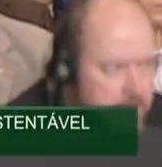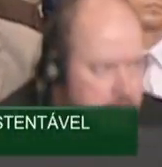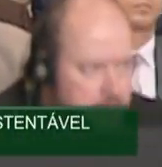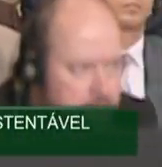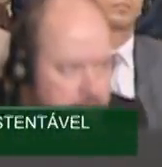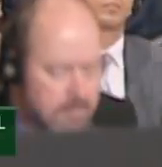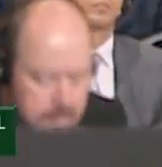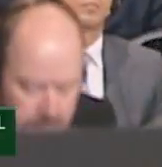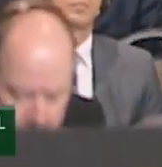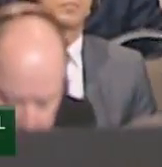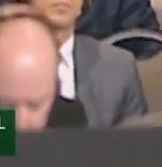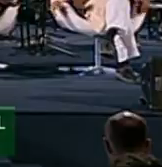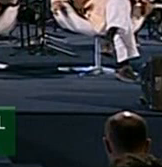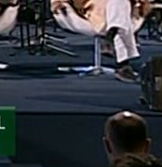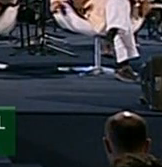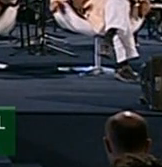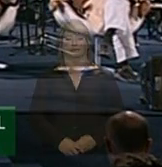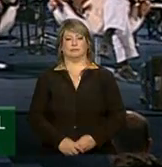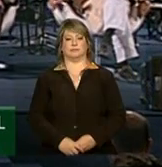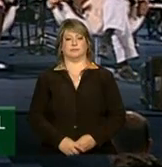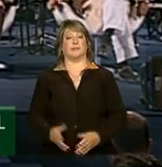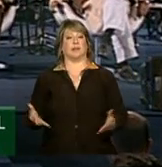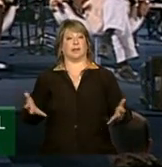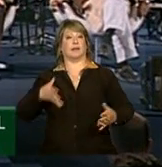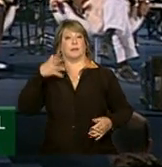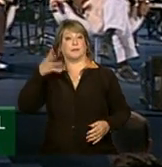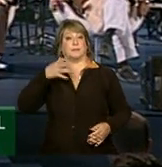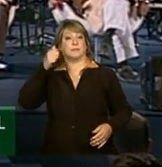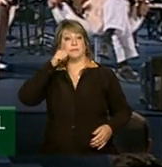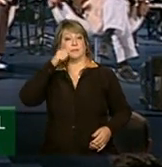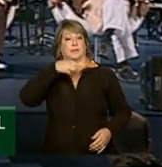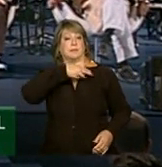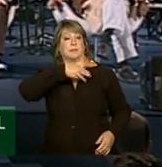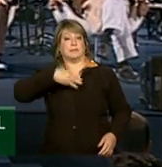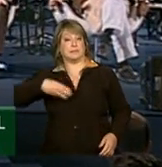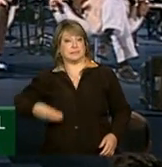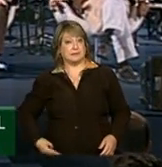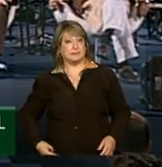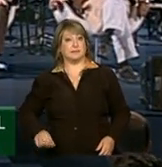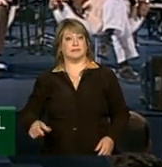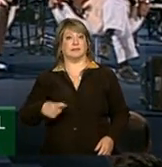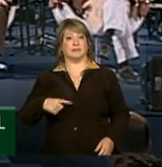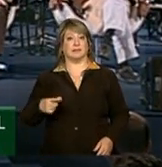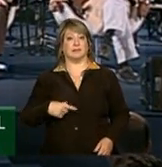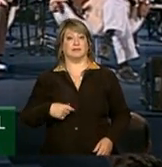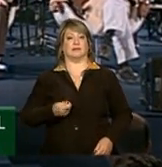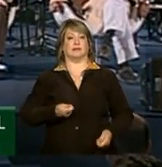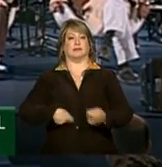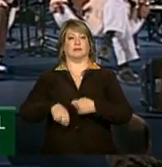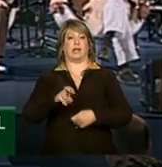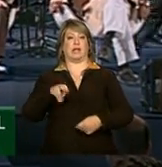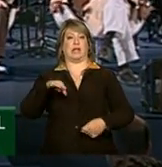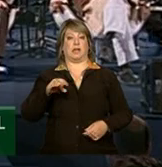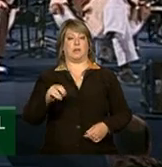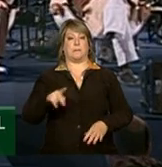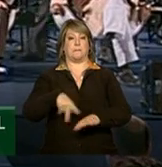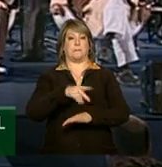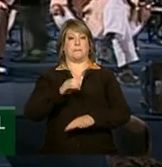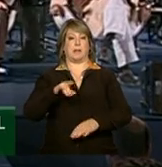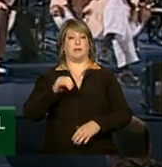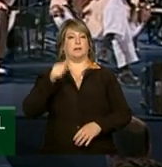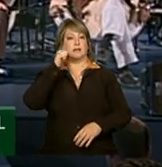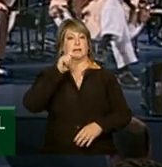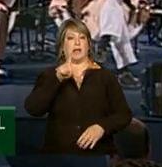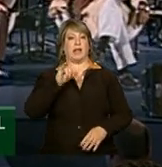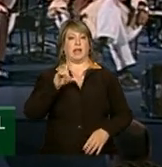Com a palavra, a senhora ministra do Comércio Exterior e Cooperação para o Desenvolvimento do Reino dos Países Baixos, Liliane